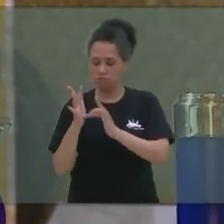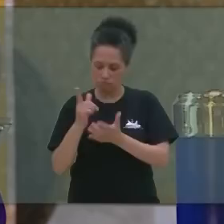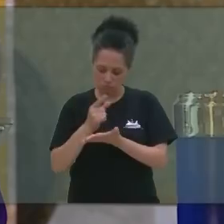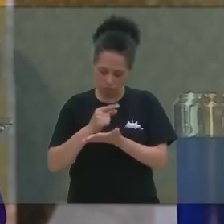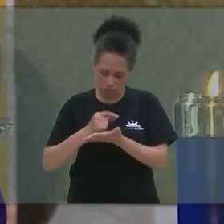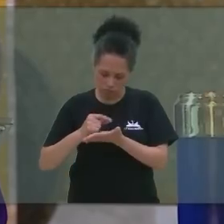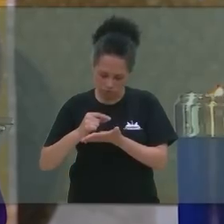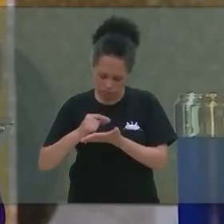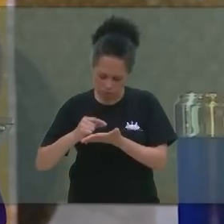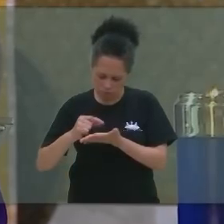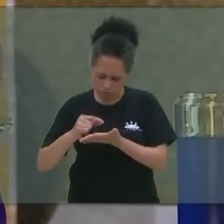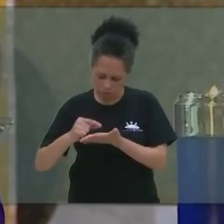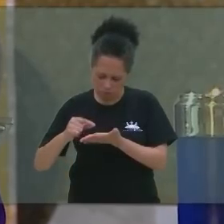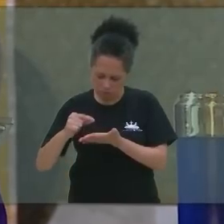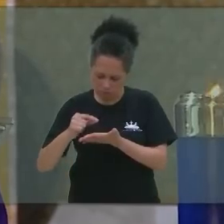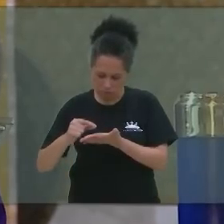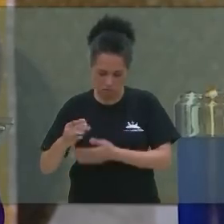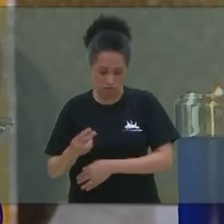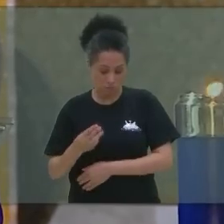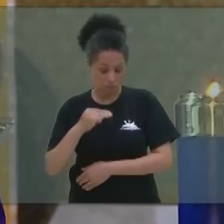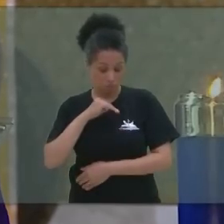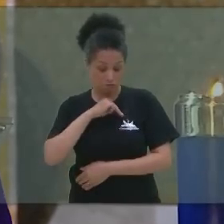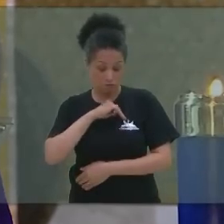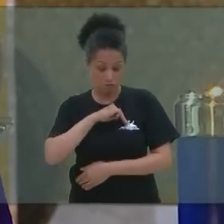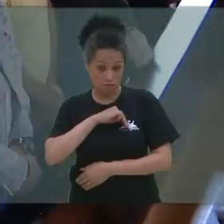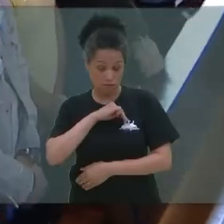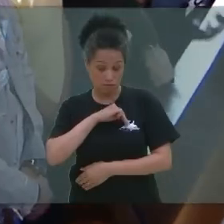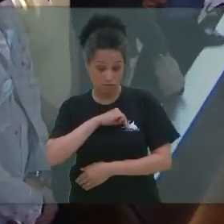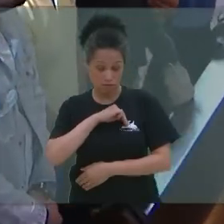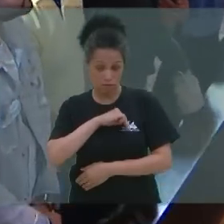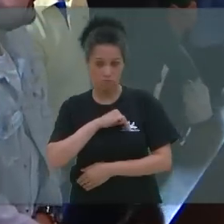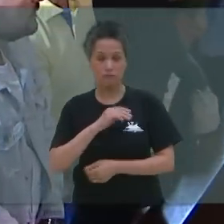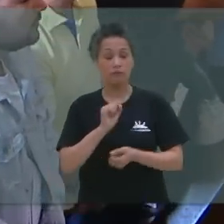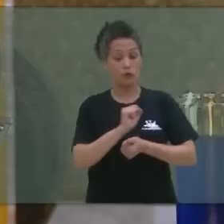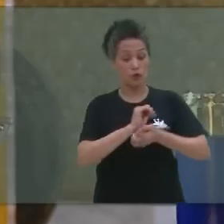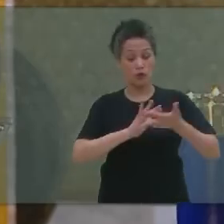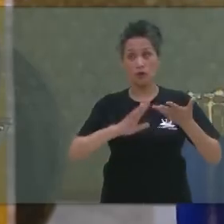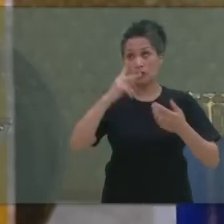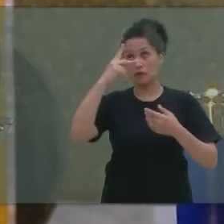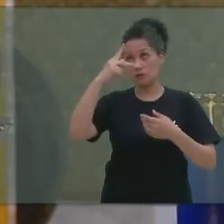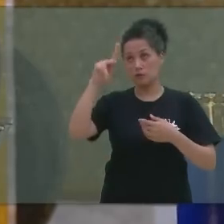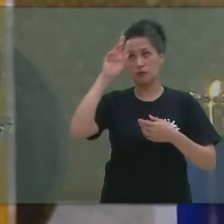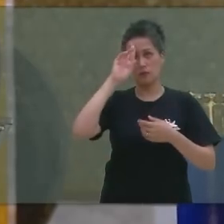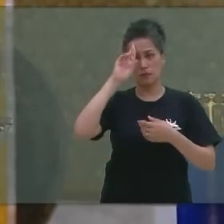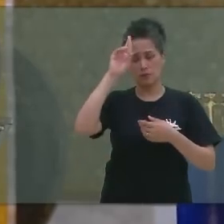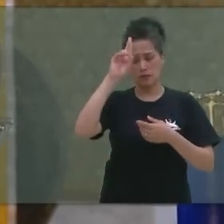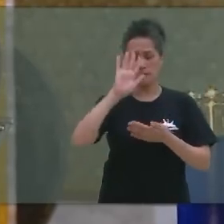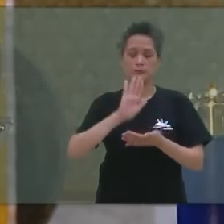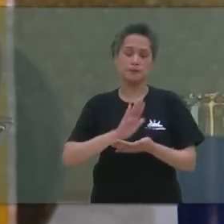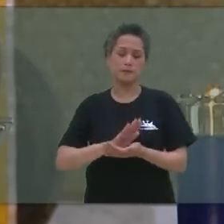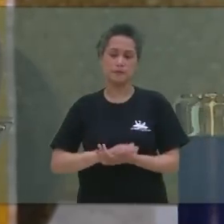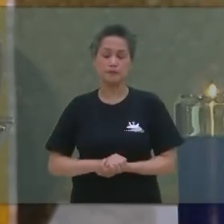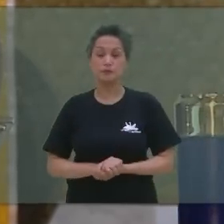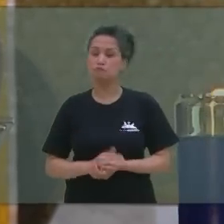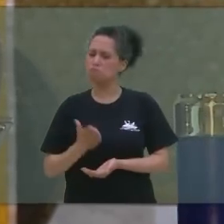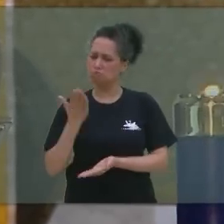Cristo, segundo Mateus. Glória a vós, Senhor. Naquele